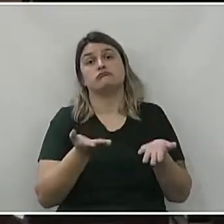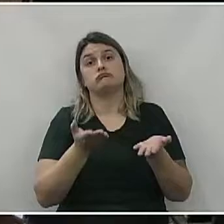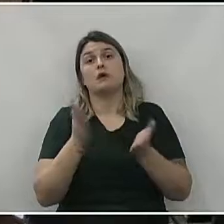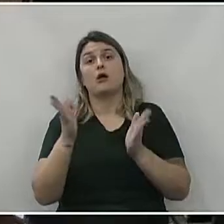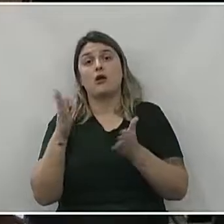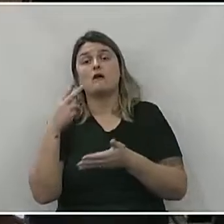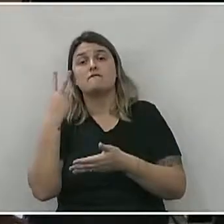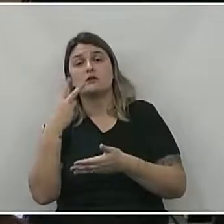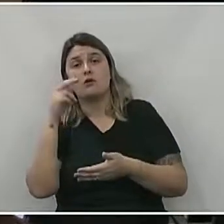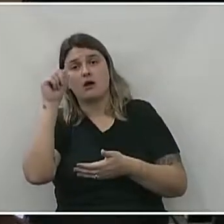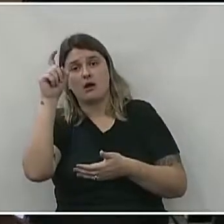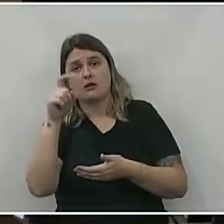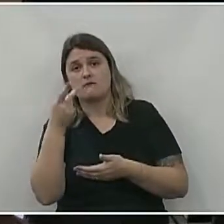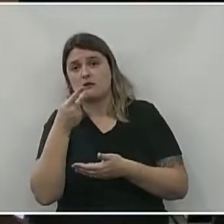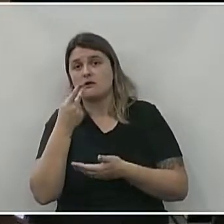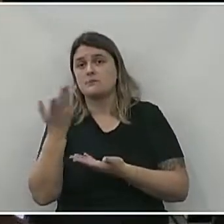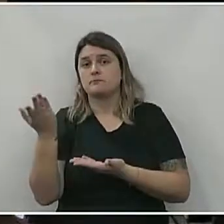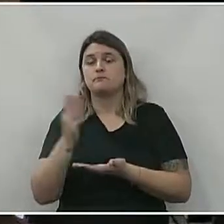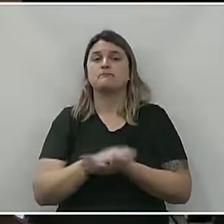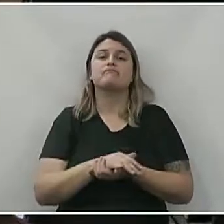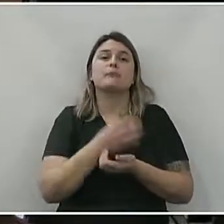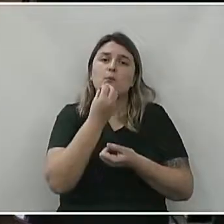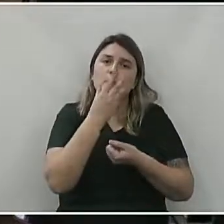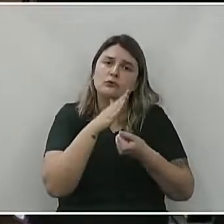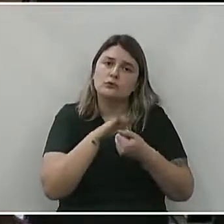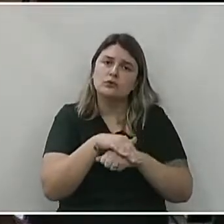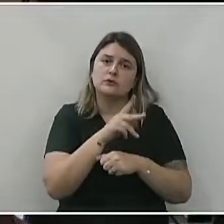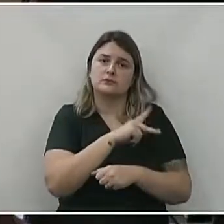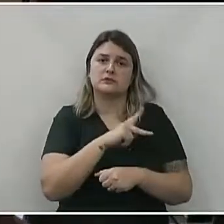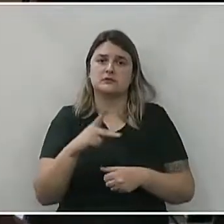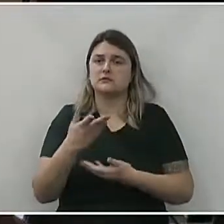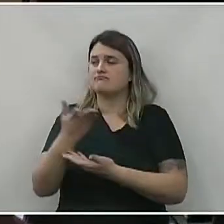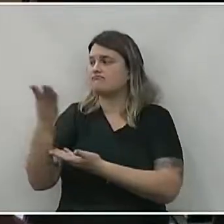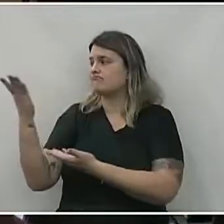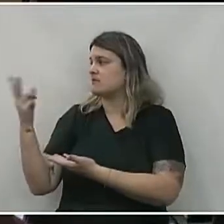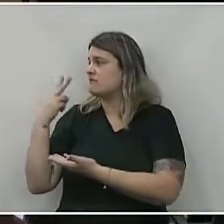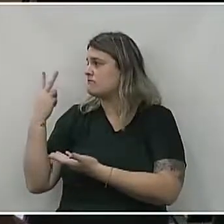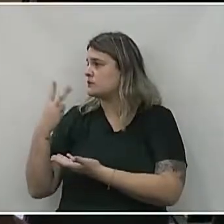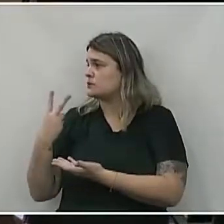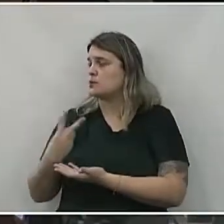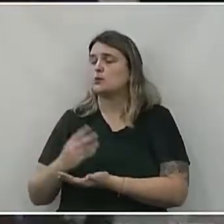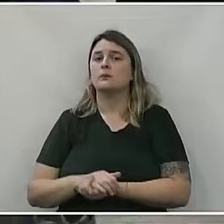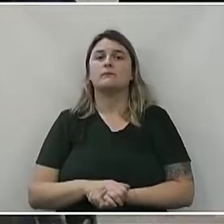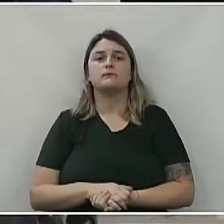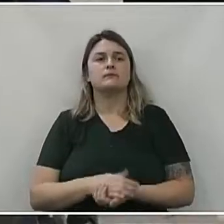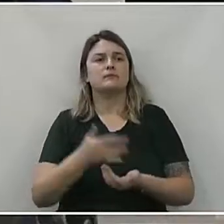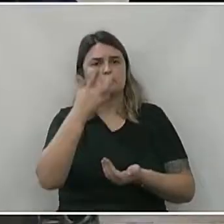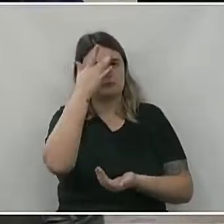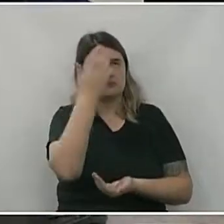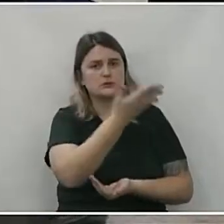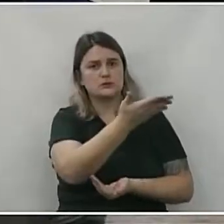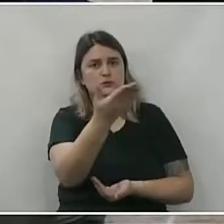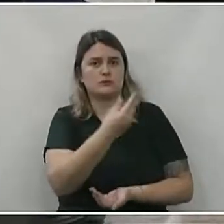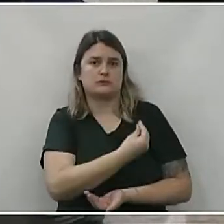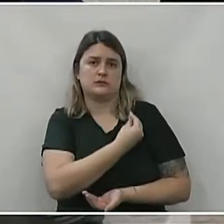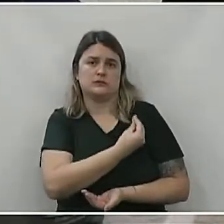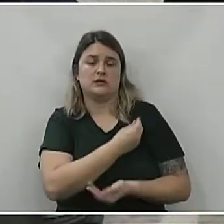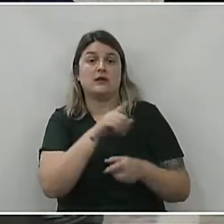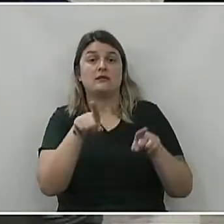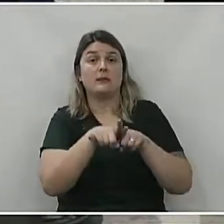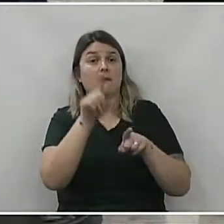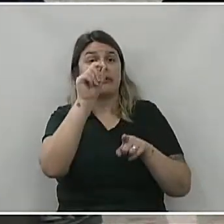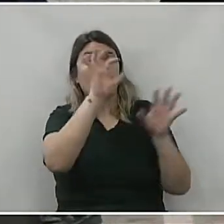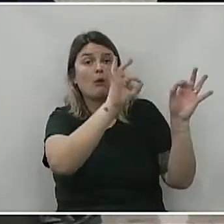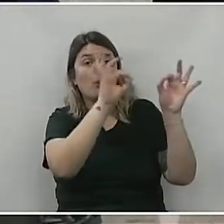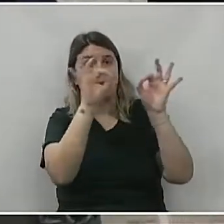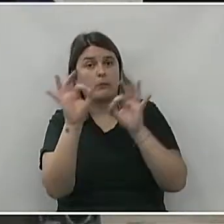palavra, vereador Alex Anastácio. Boa noite, senhor presidente, vereadora, vereadores, público aqui presente, aos que nos